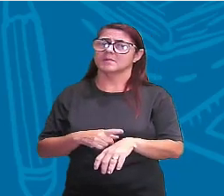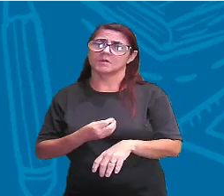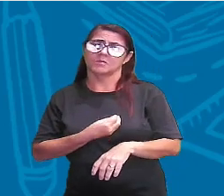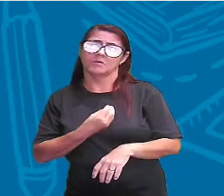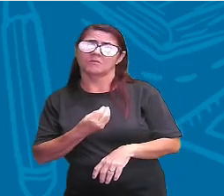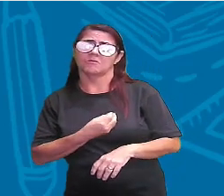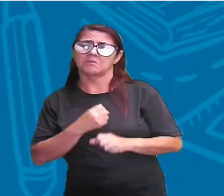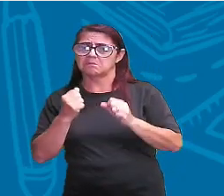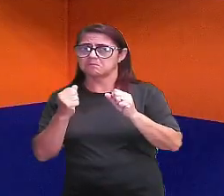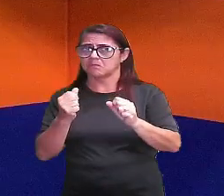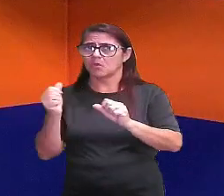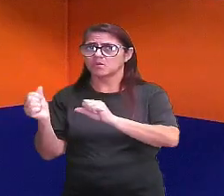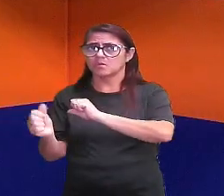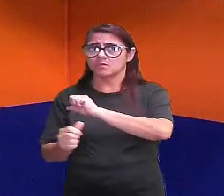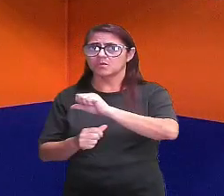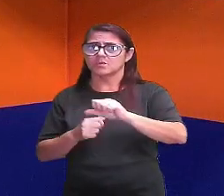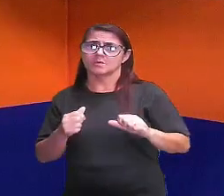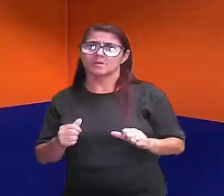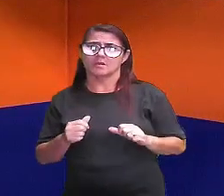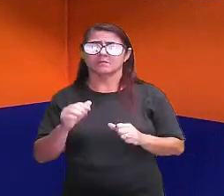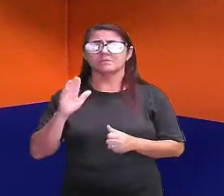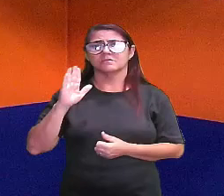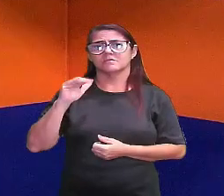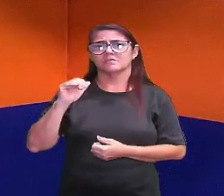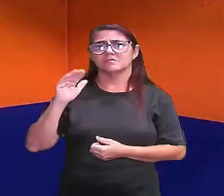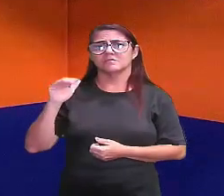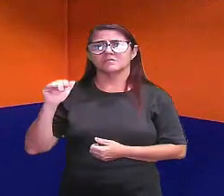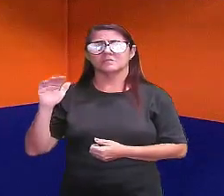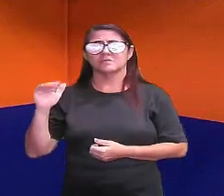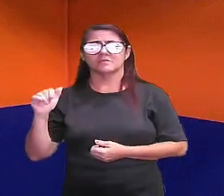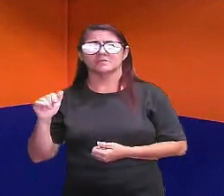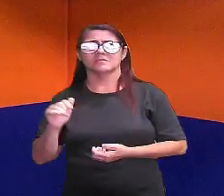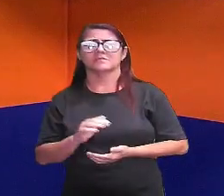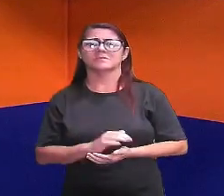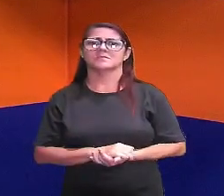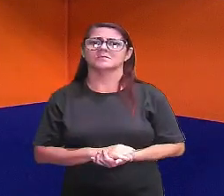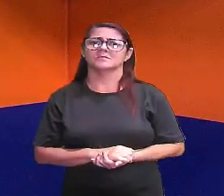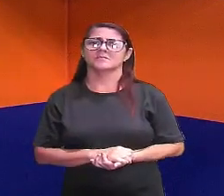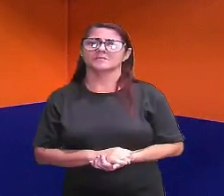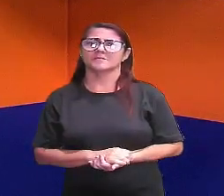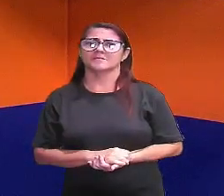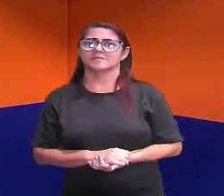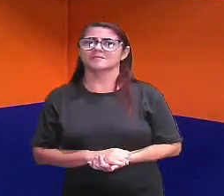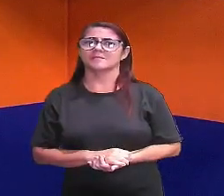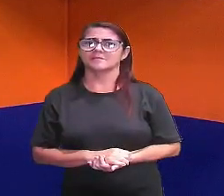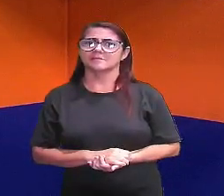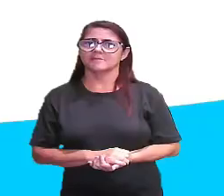sua vida pode mudar. Kiss, bye bye.